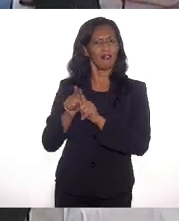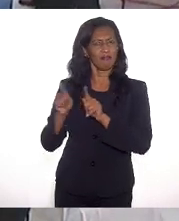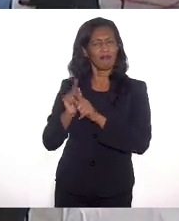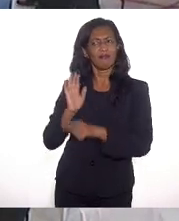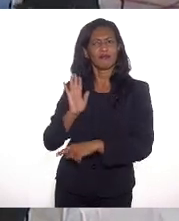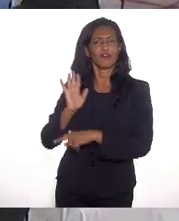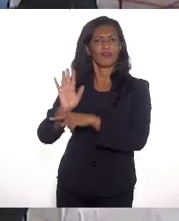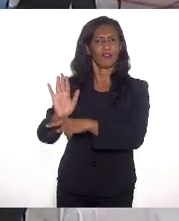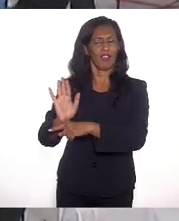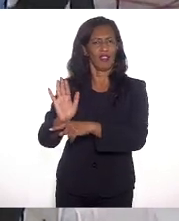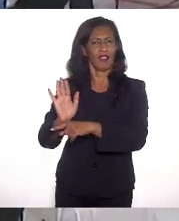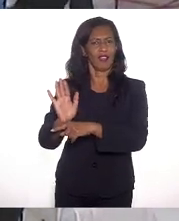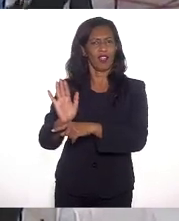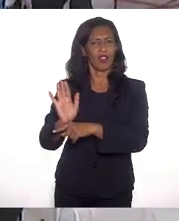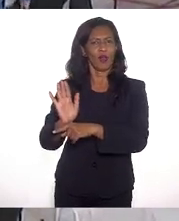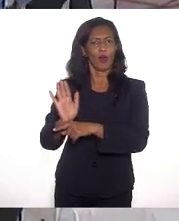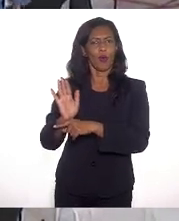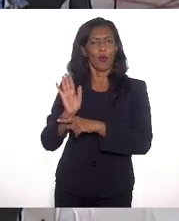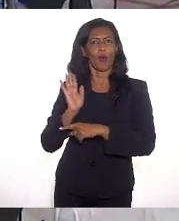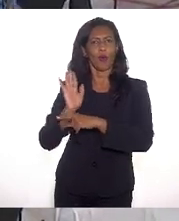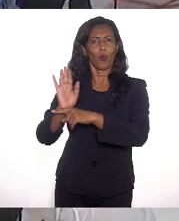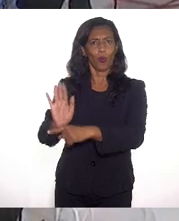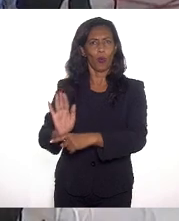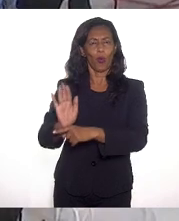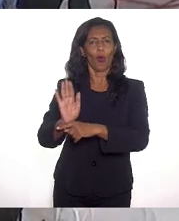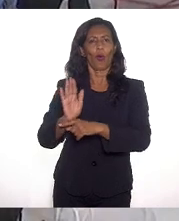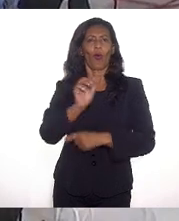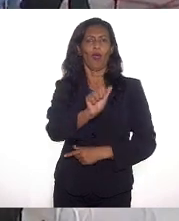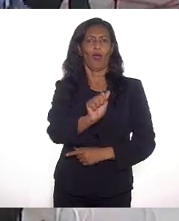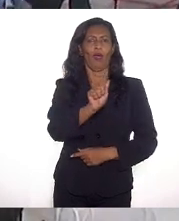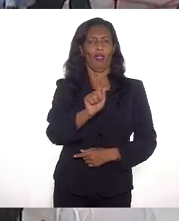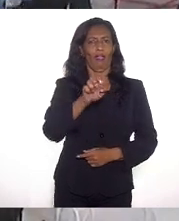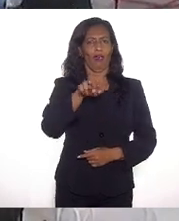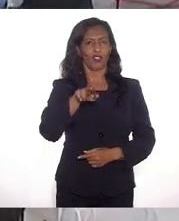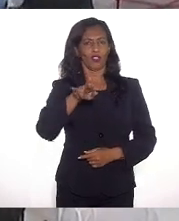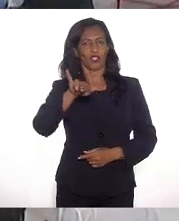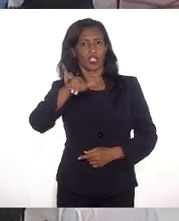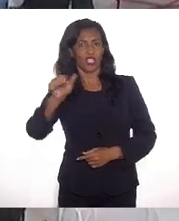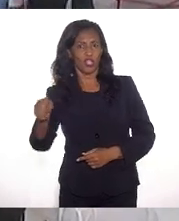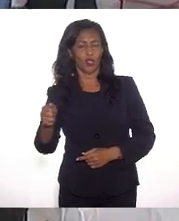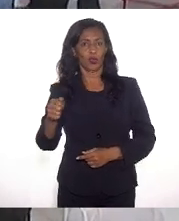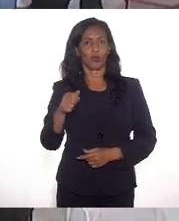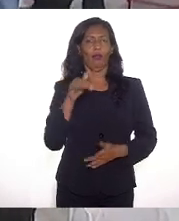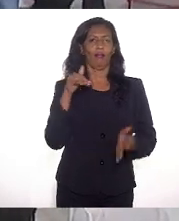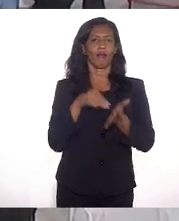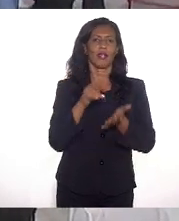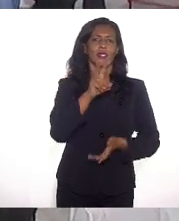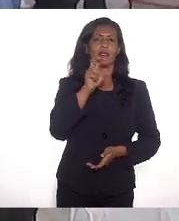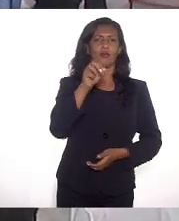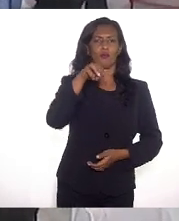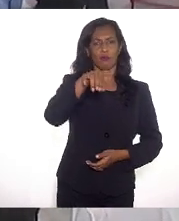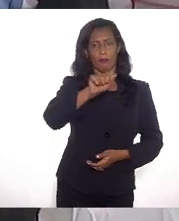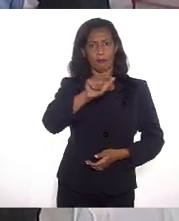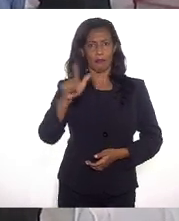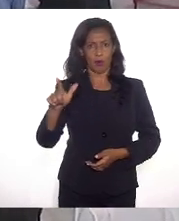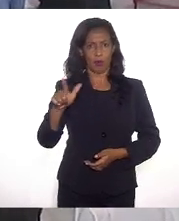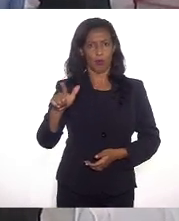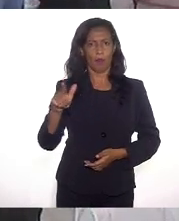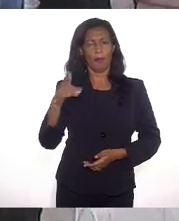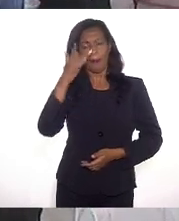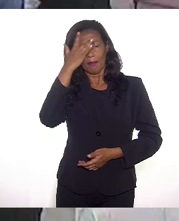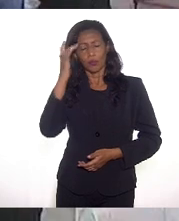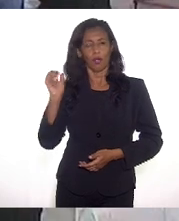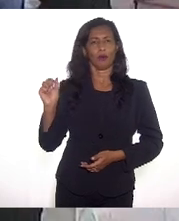contemplados com financiamento da AgiRio, no valor de até 50 mil. Autônomo e